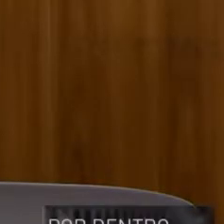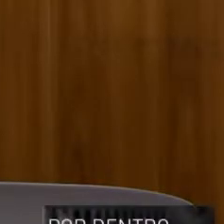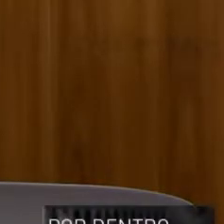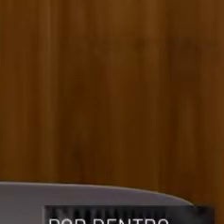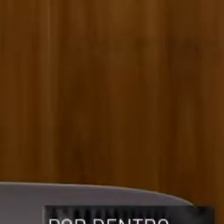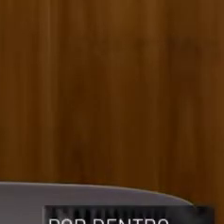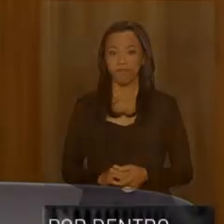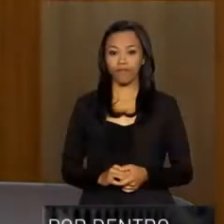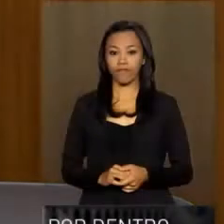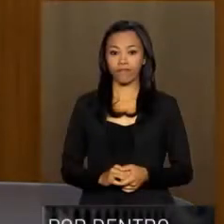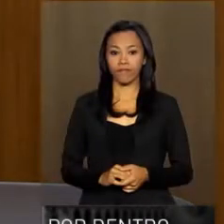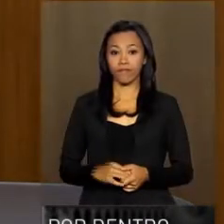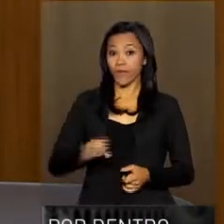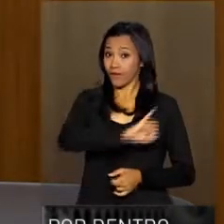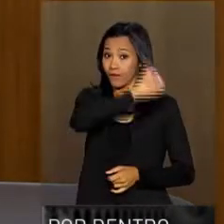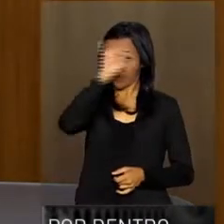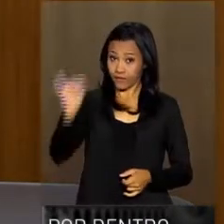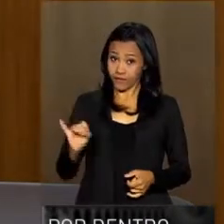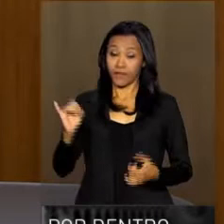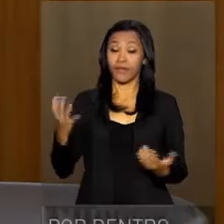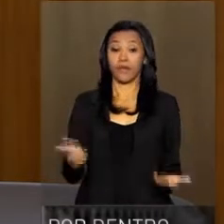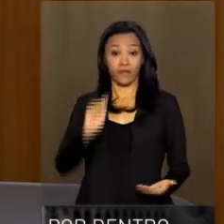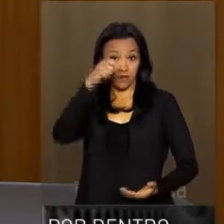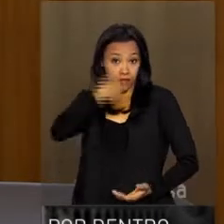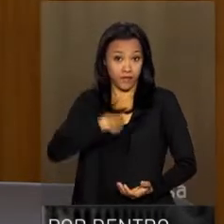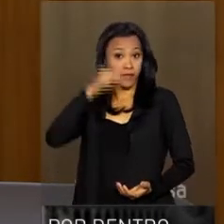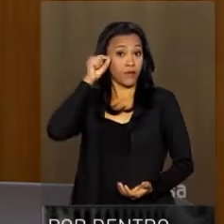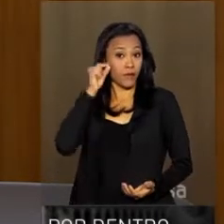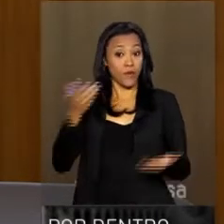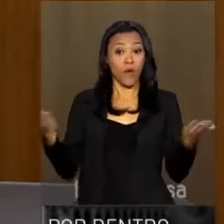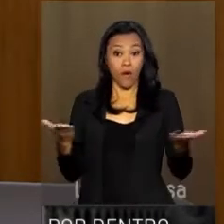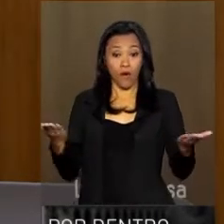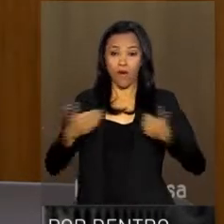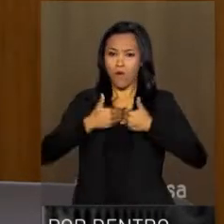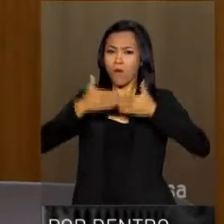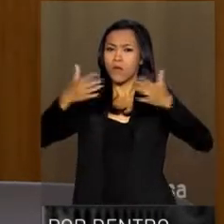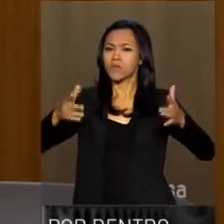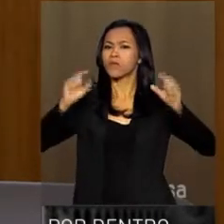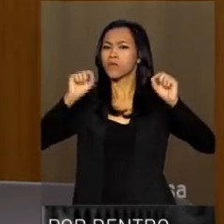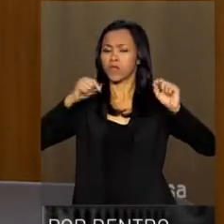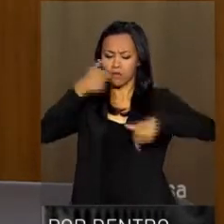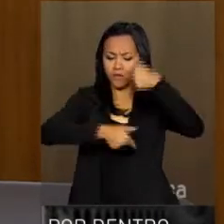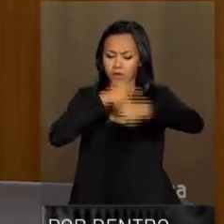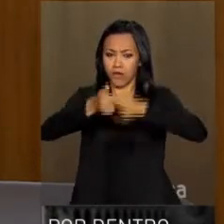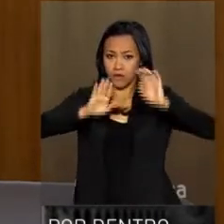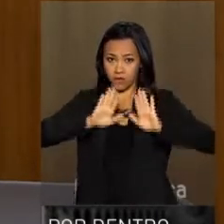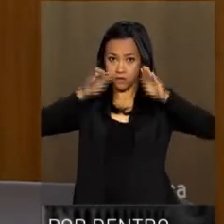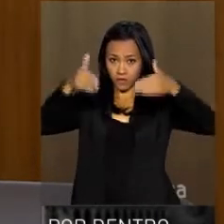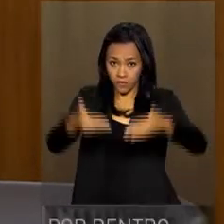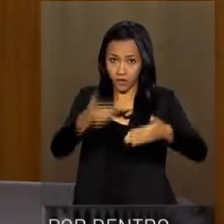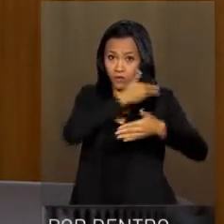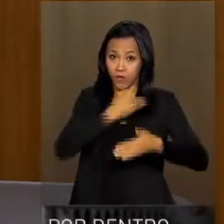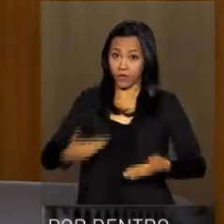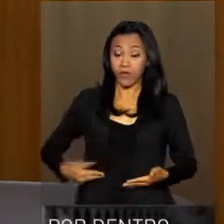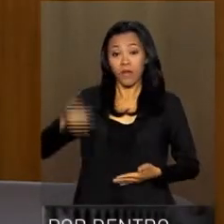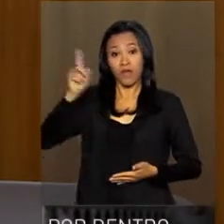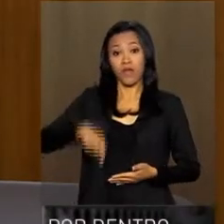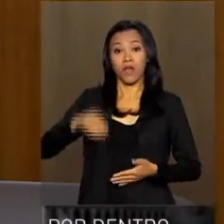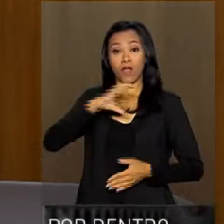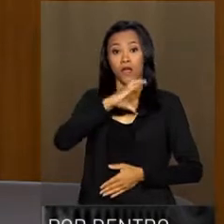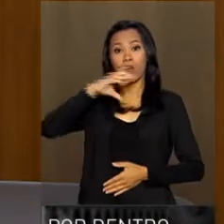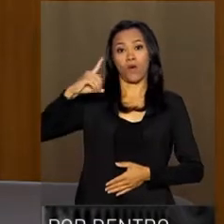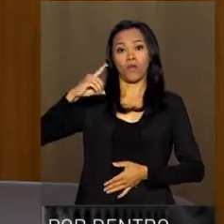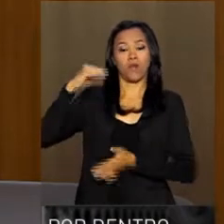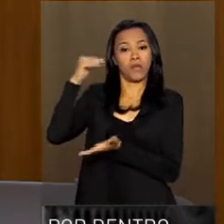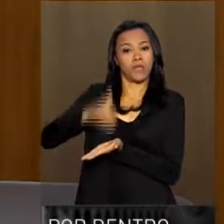olá eu sou taíssa dias estamos no ar com o programa por dentro do governo produzido e coordenado pela secretaria de comunicação social da